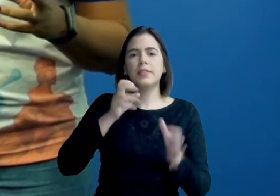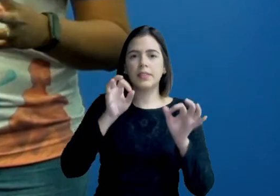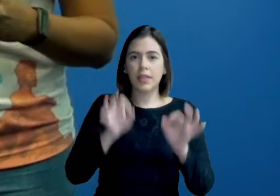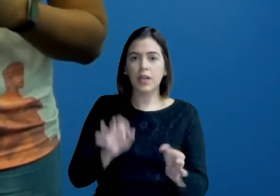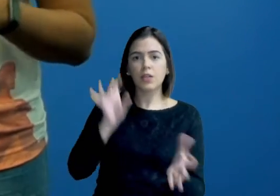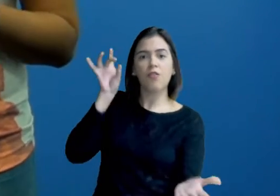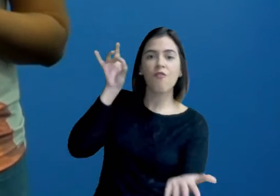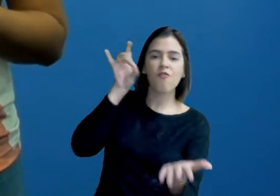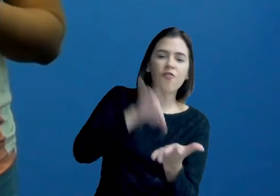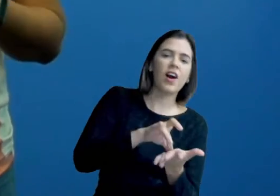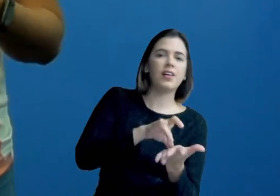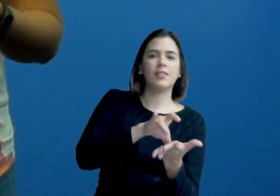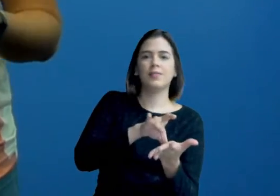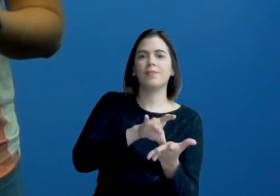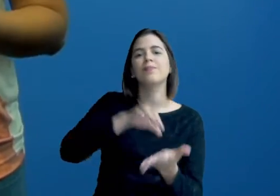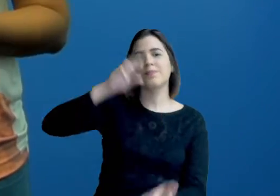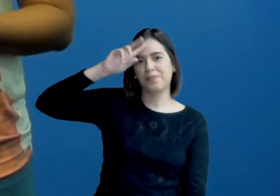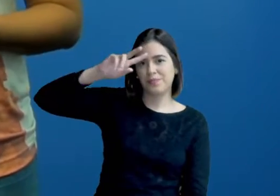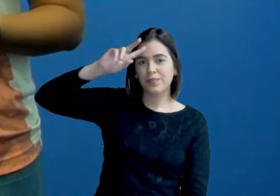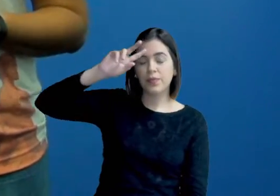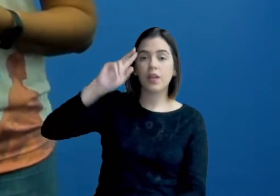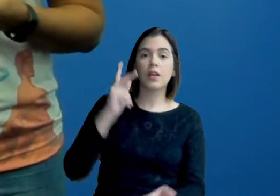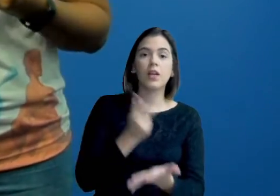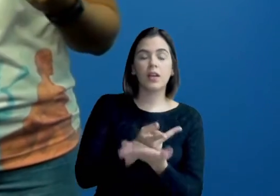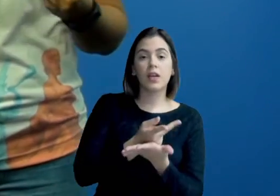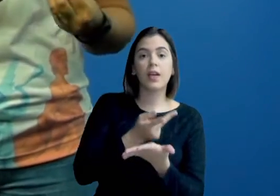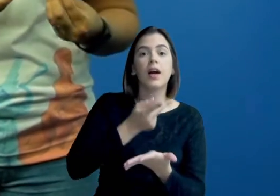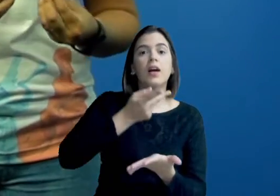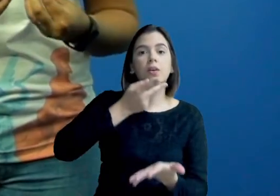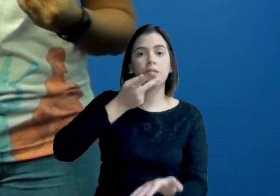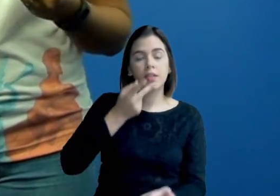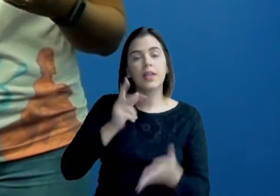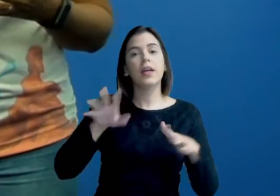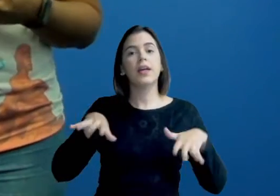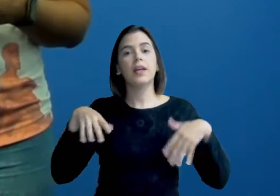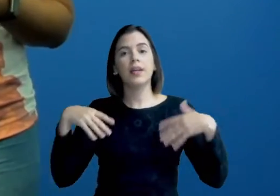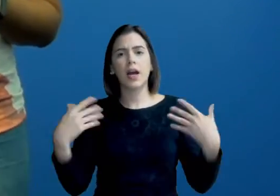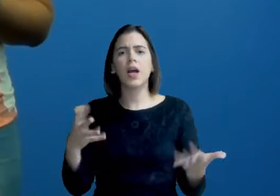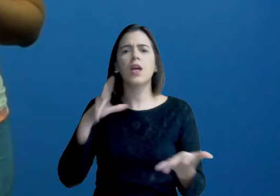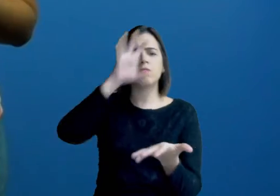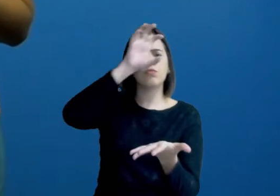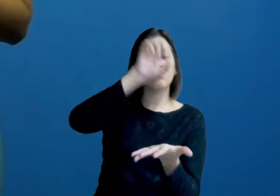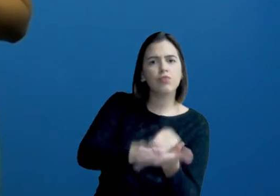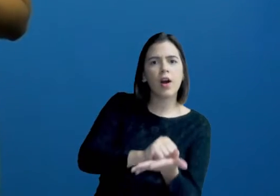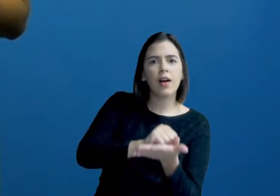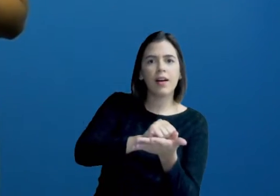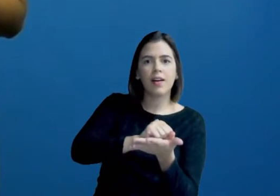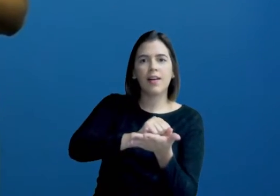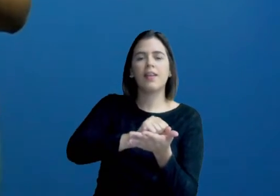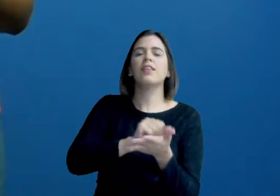fatos, tá? Para narrar fatos históricos que aconteceram e aí ficar